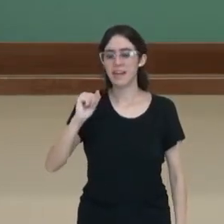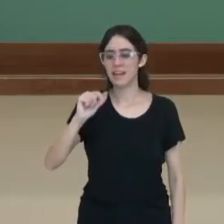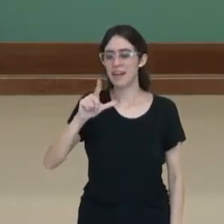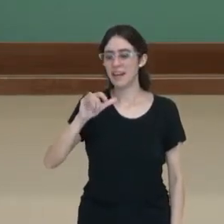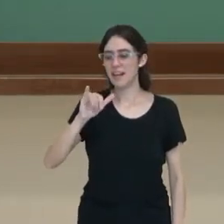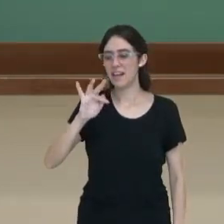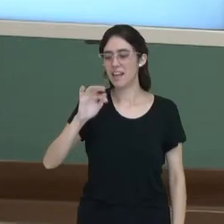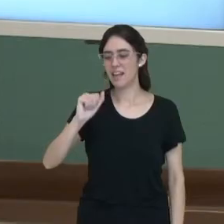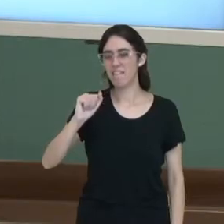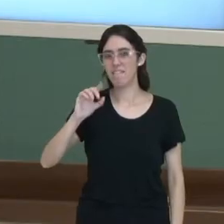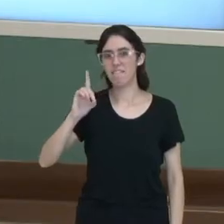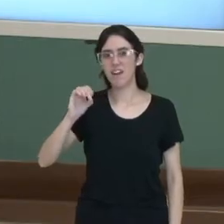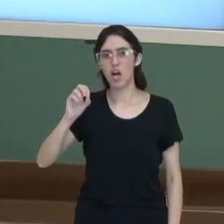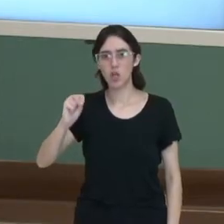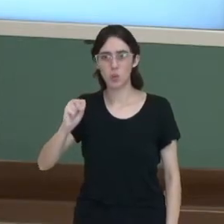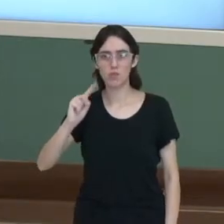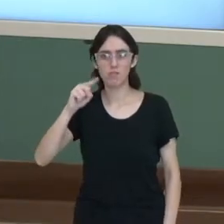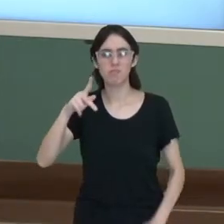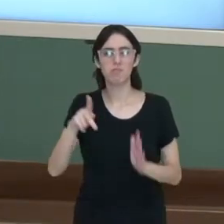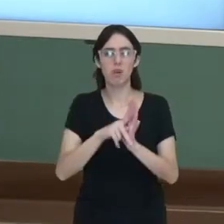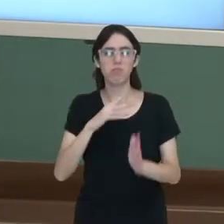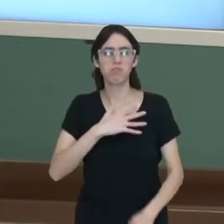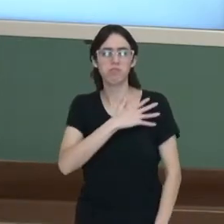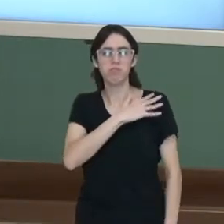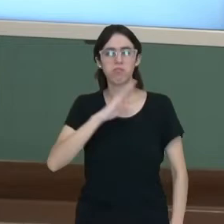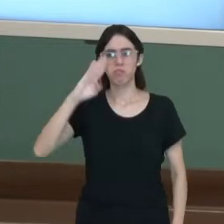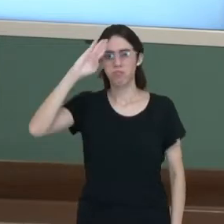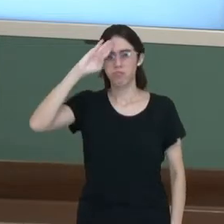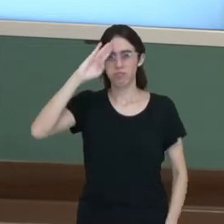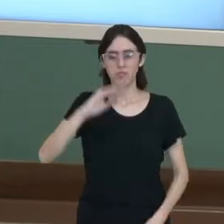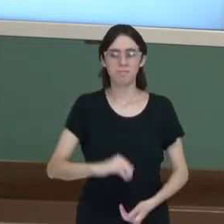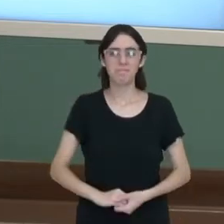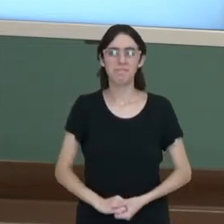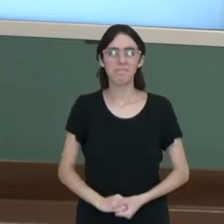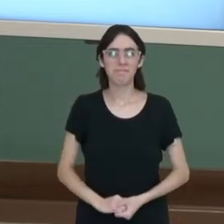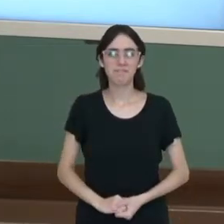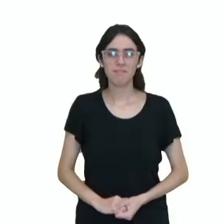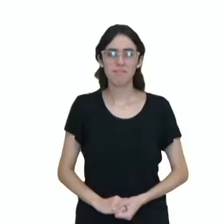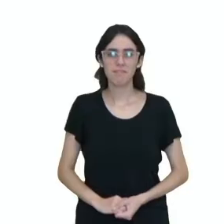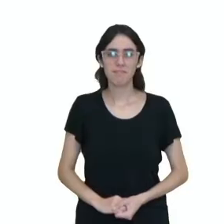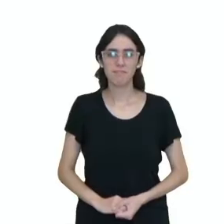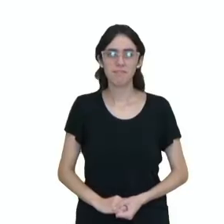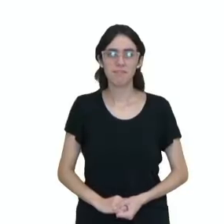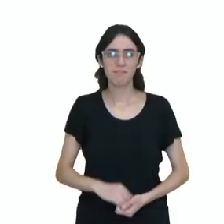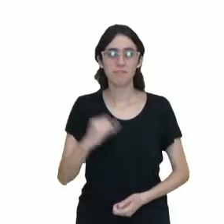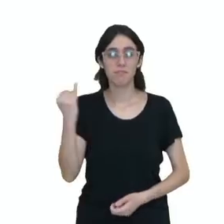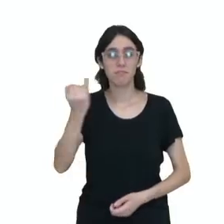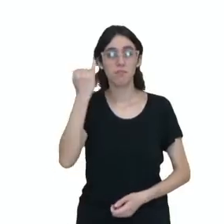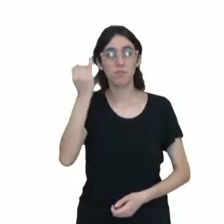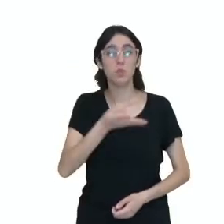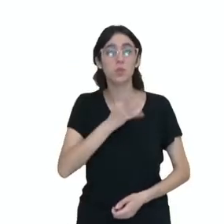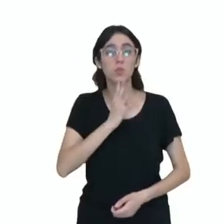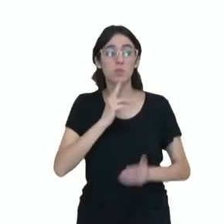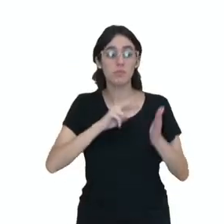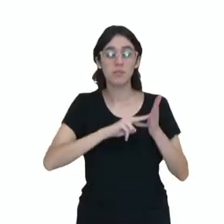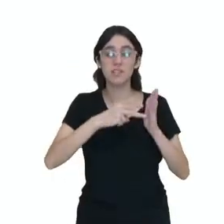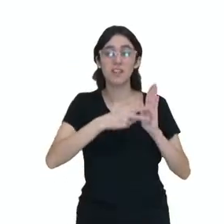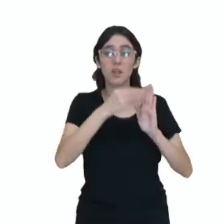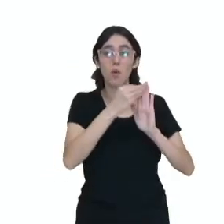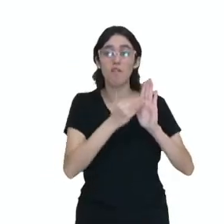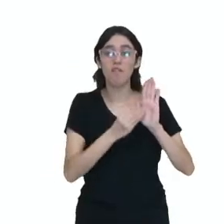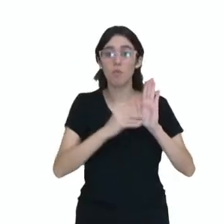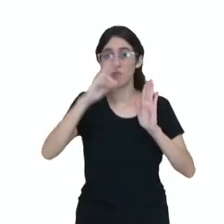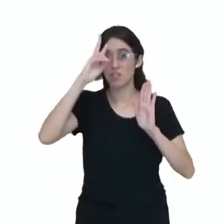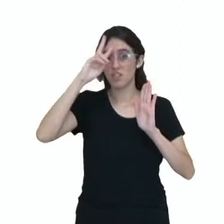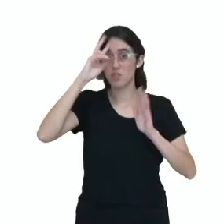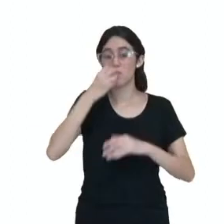nome derivado dos generais chamados de califas. Entender o significado de fontes materiais e imateriais é compreender